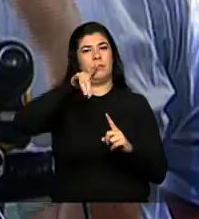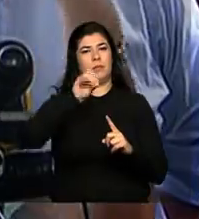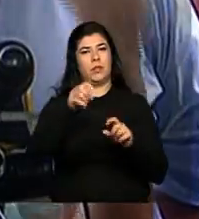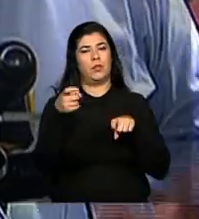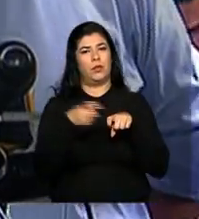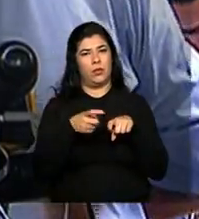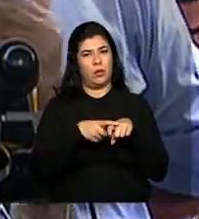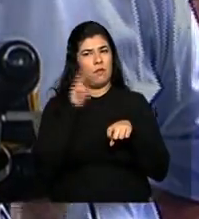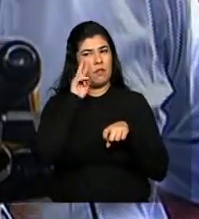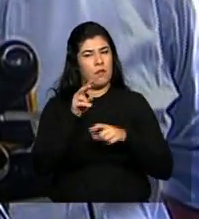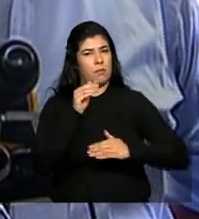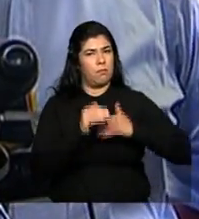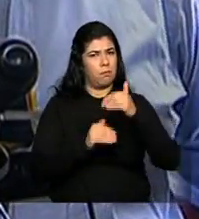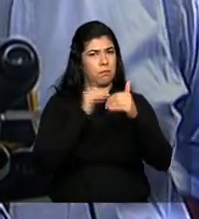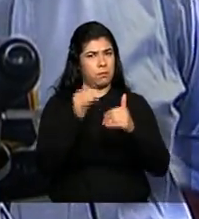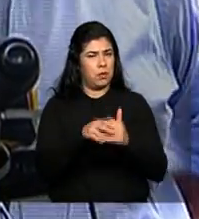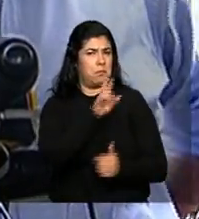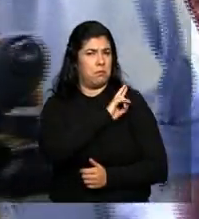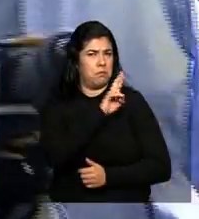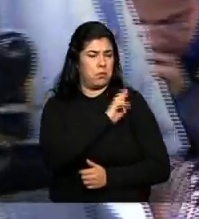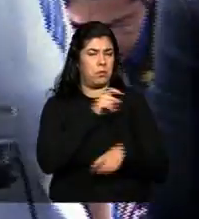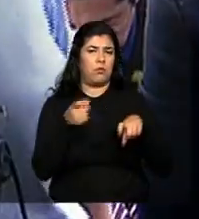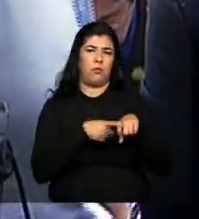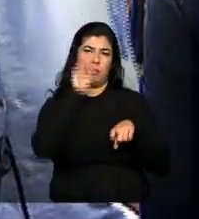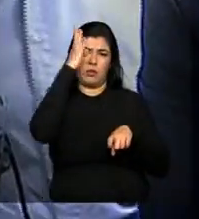brasileiros assumindo um papel de destaque nos mais médicos.